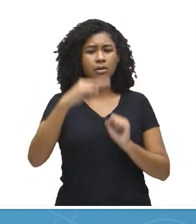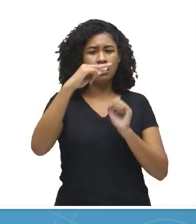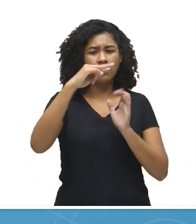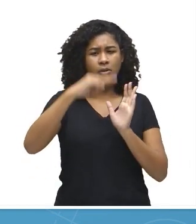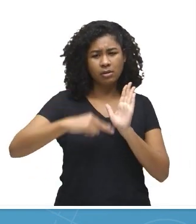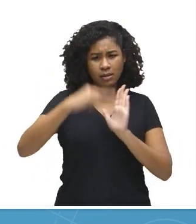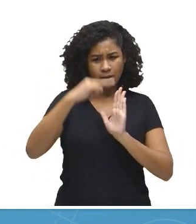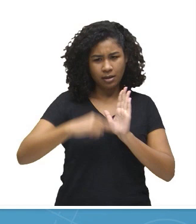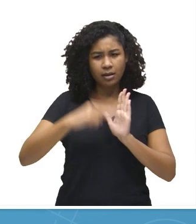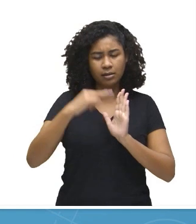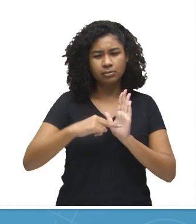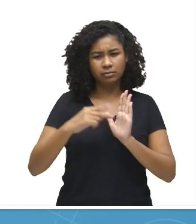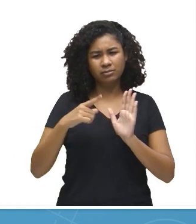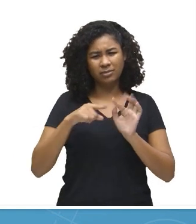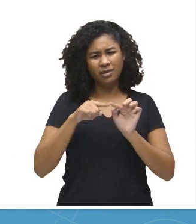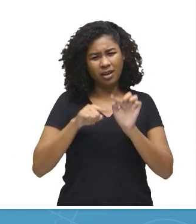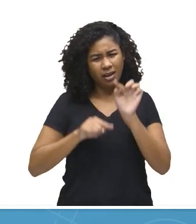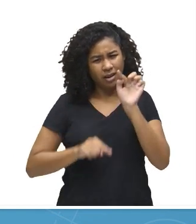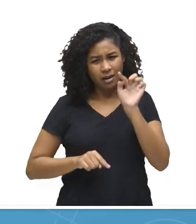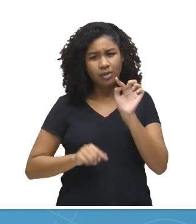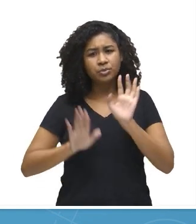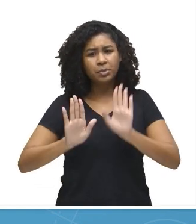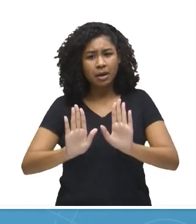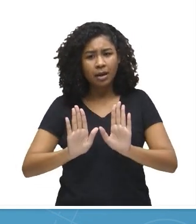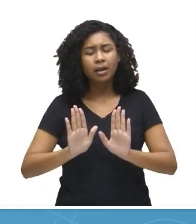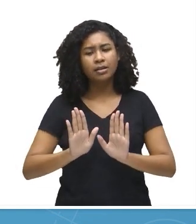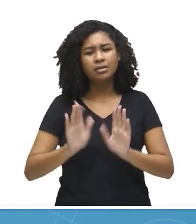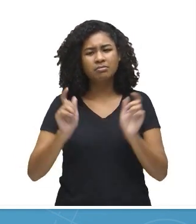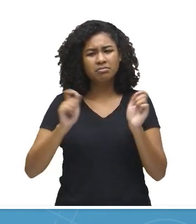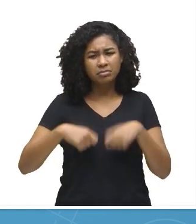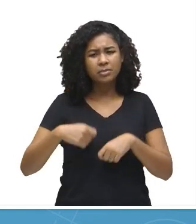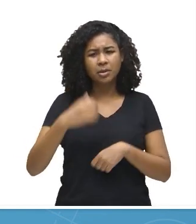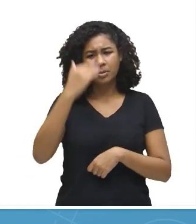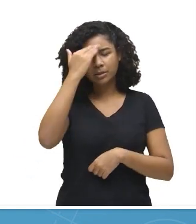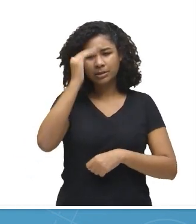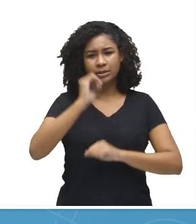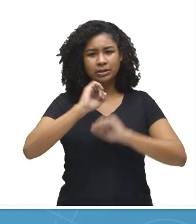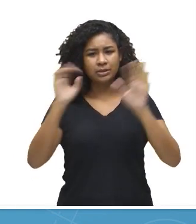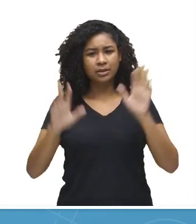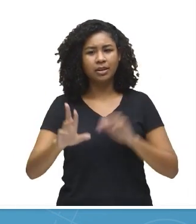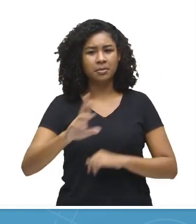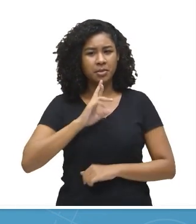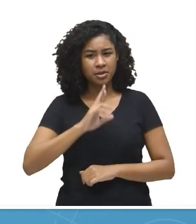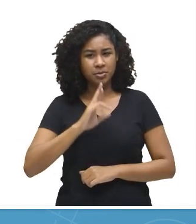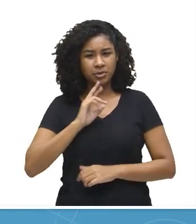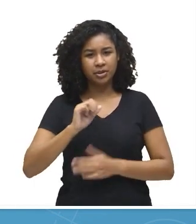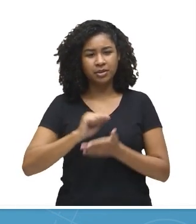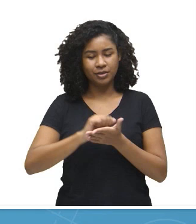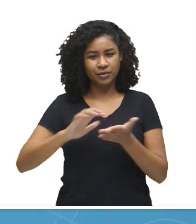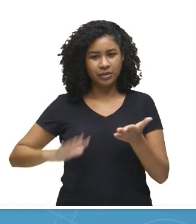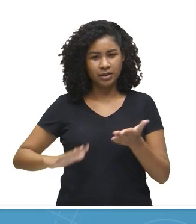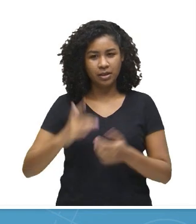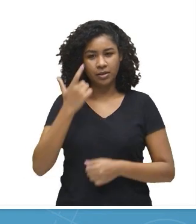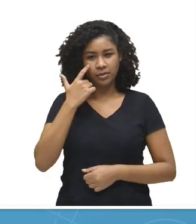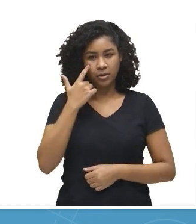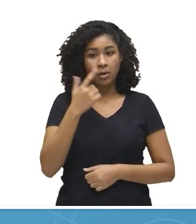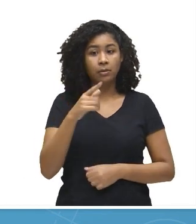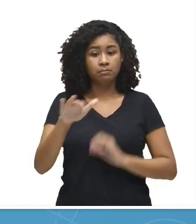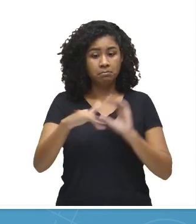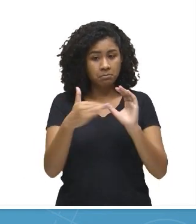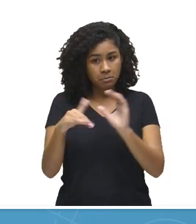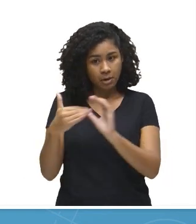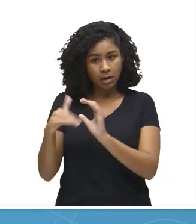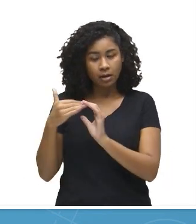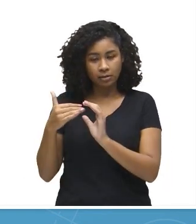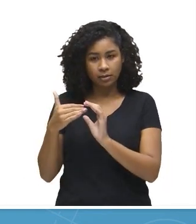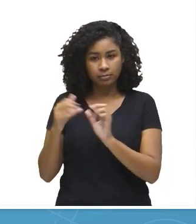pouquinho longa, mas vocês vão, com certeza, conseguir fazer essa atividade. Vocês vão responder lá no chat, tá?